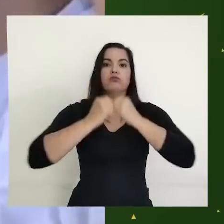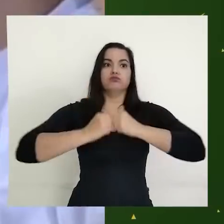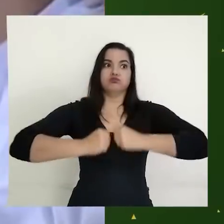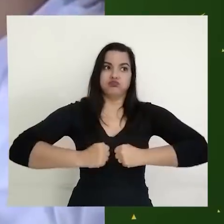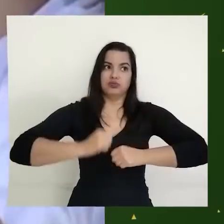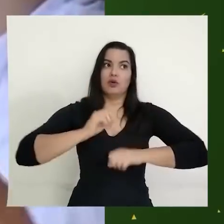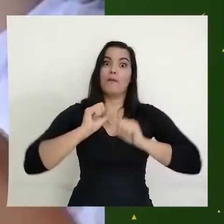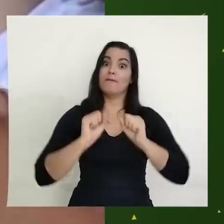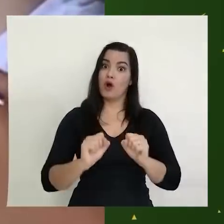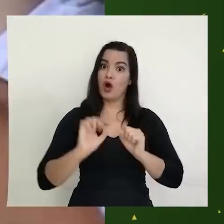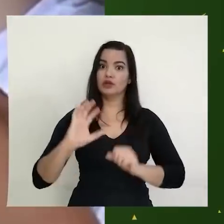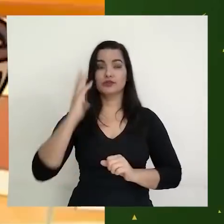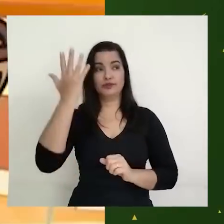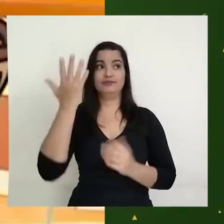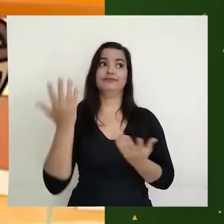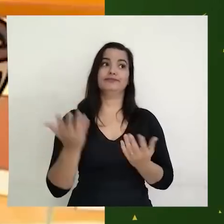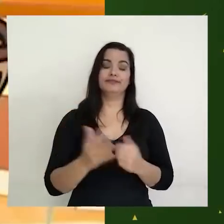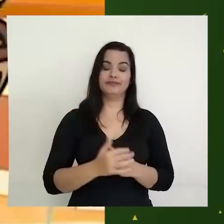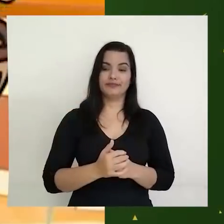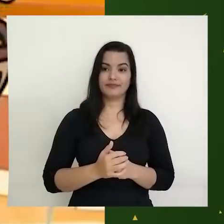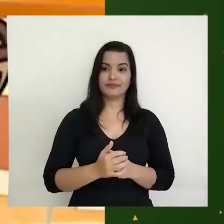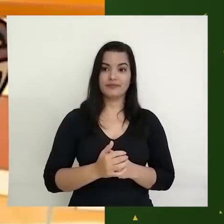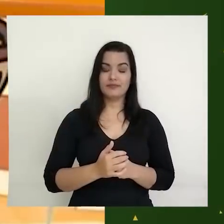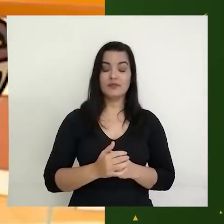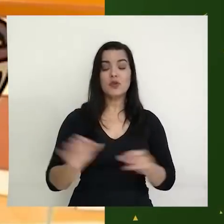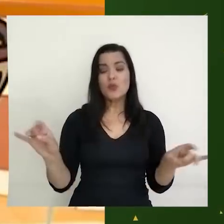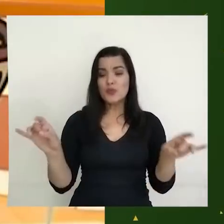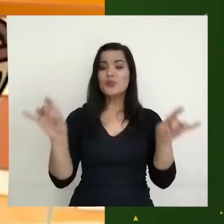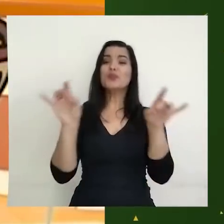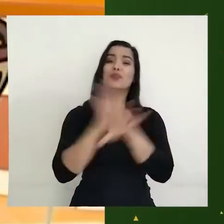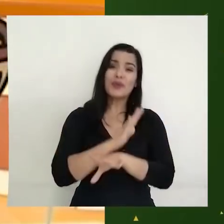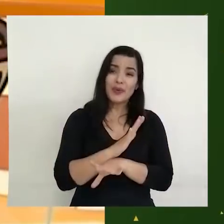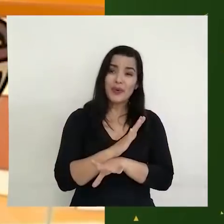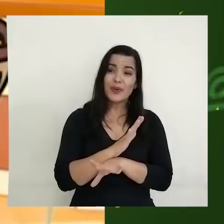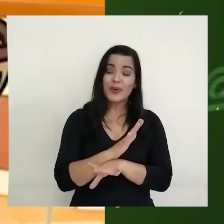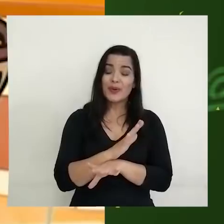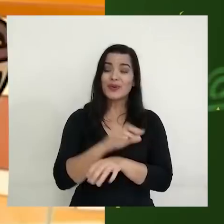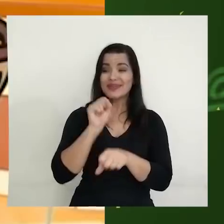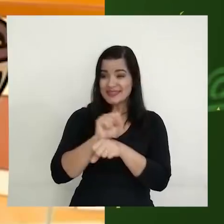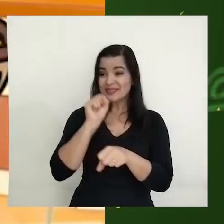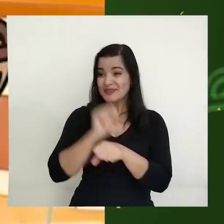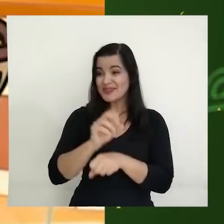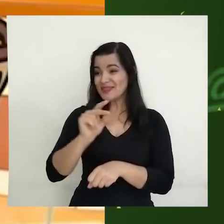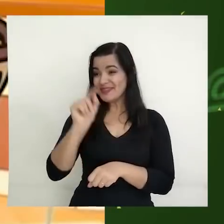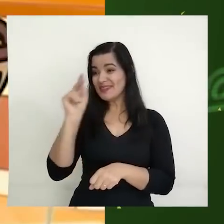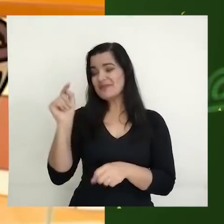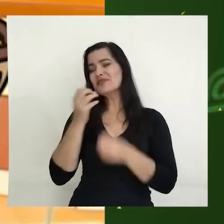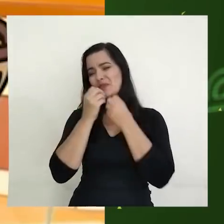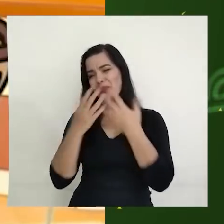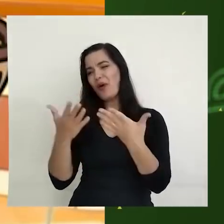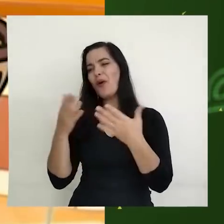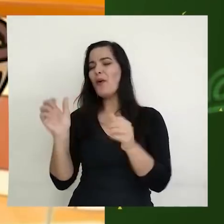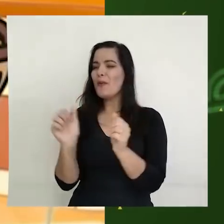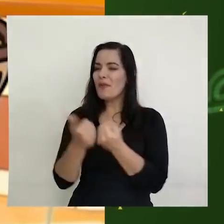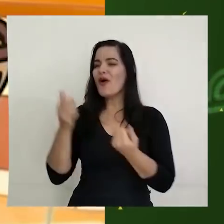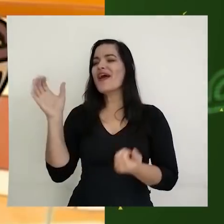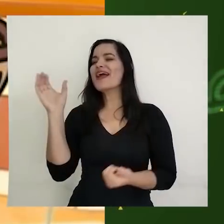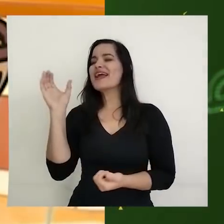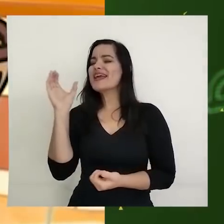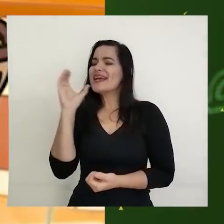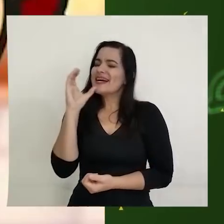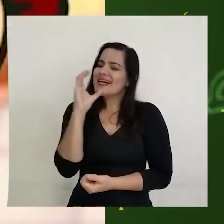ficar gordinha. Prontinho! Valeu a pena esperar, Dona Kika. O pão está